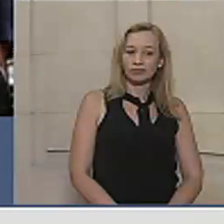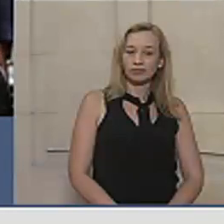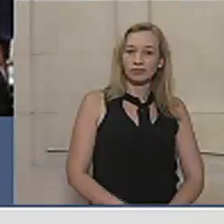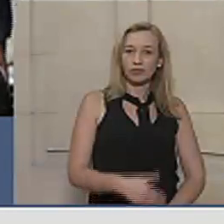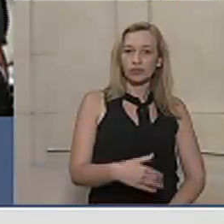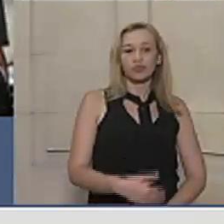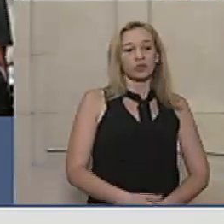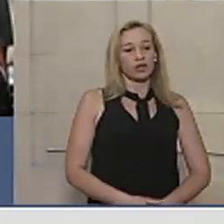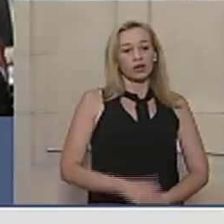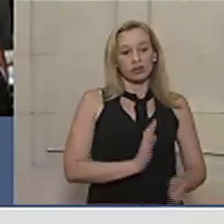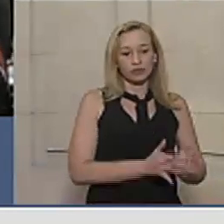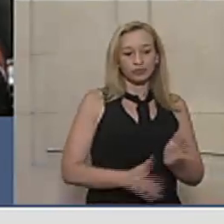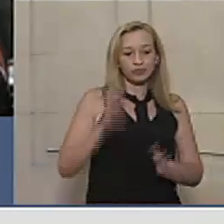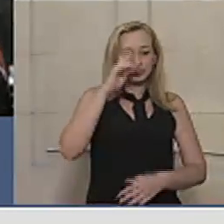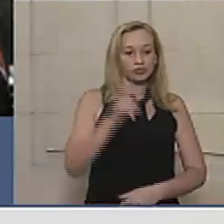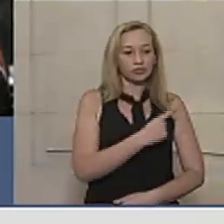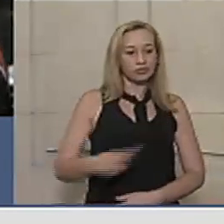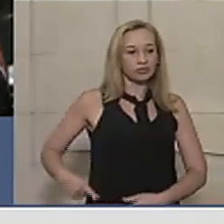Obrigado. Questão de ordem, excelência.